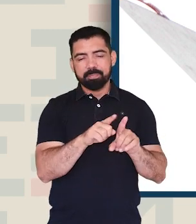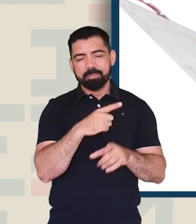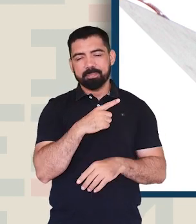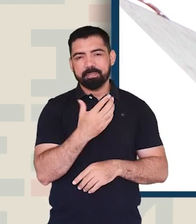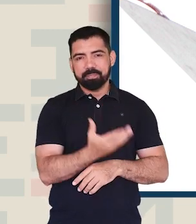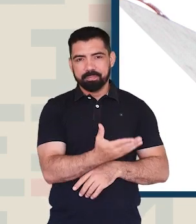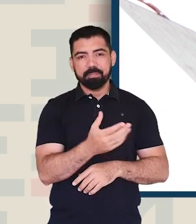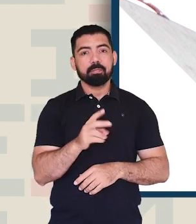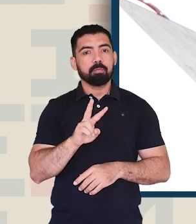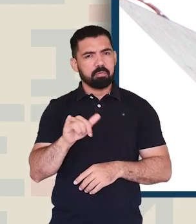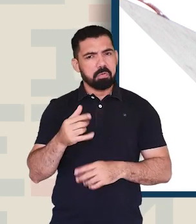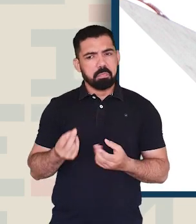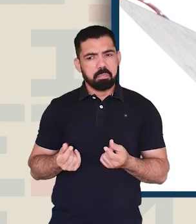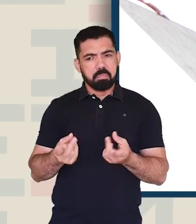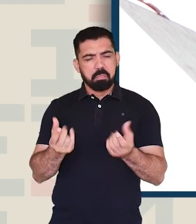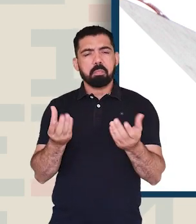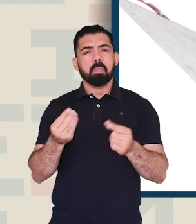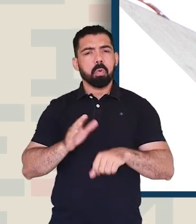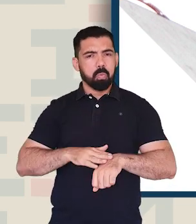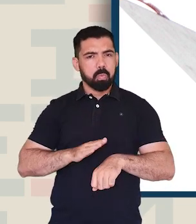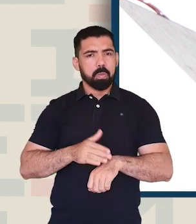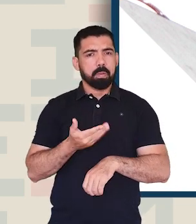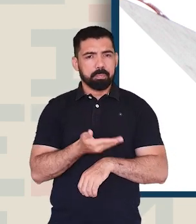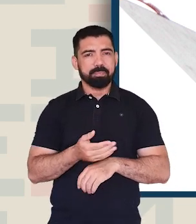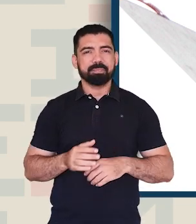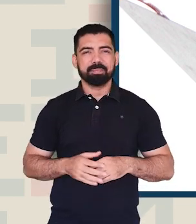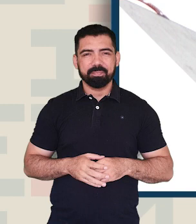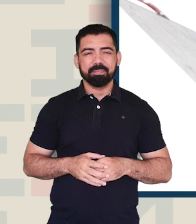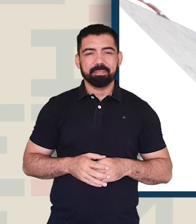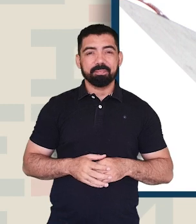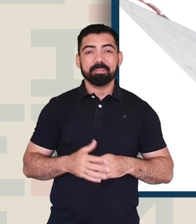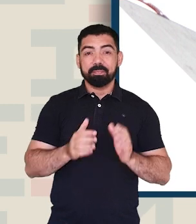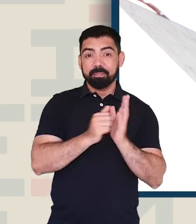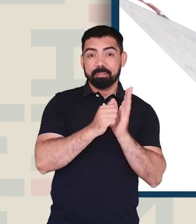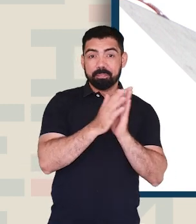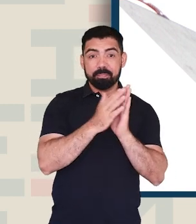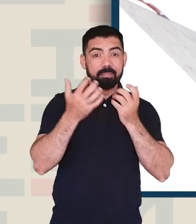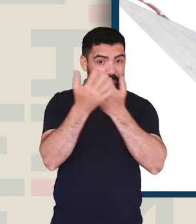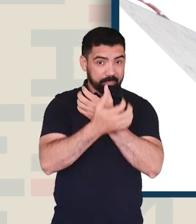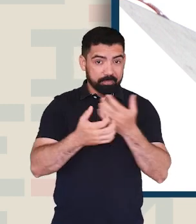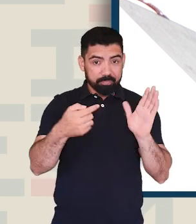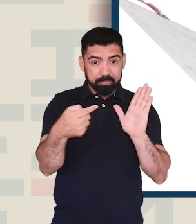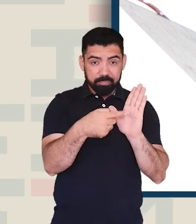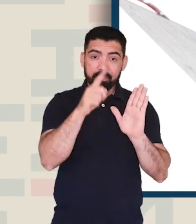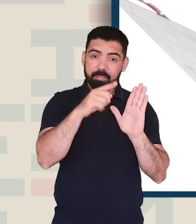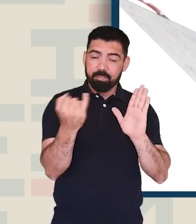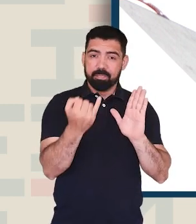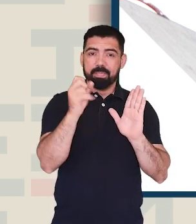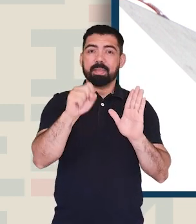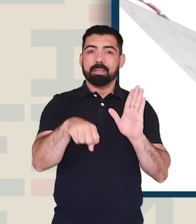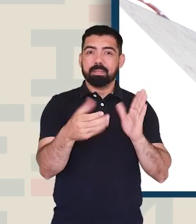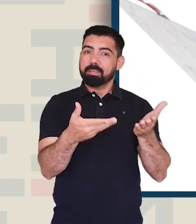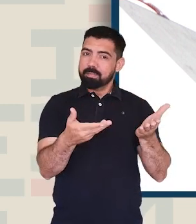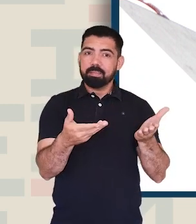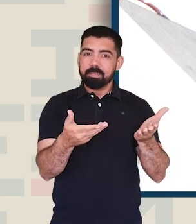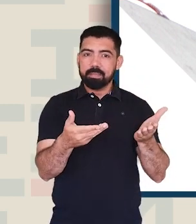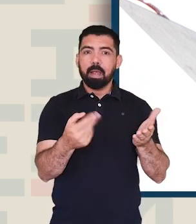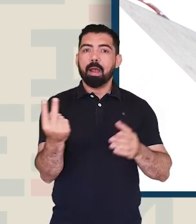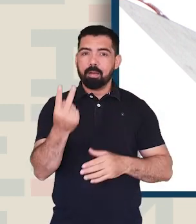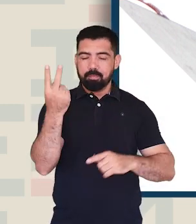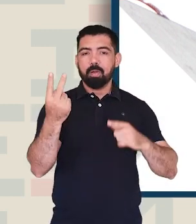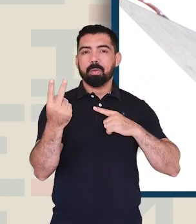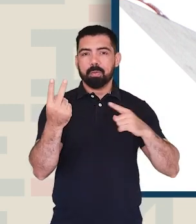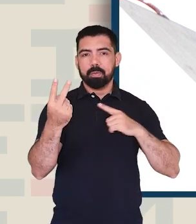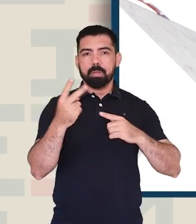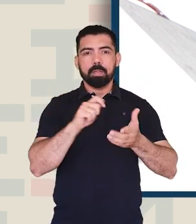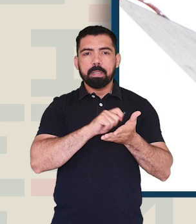impressão, ele vai durar muito tempo. Então, a notação musical, ela é importante nisso, né? Que